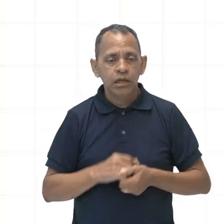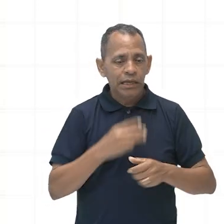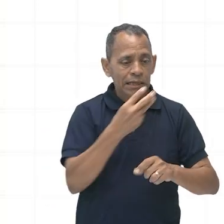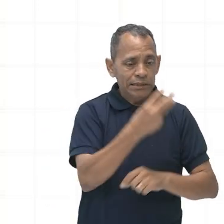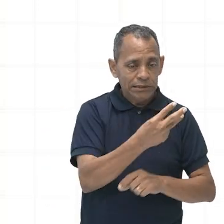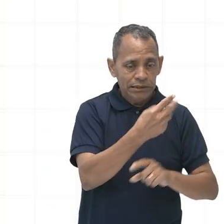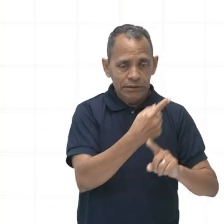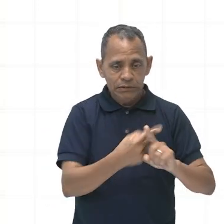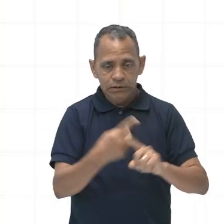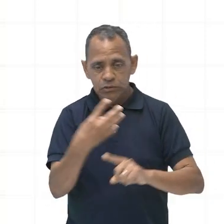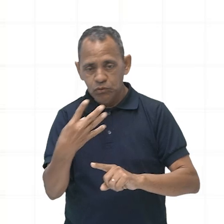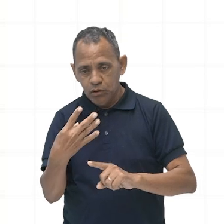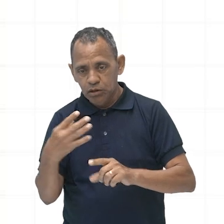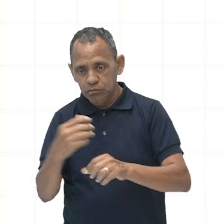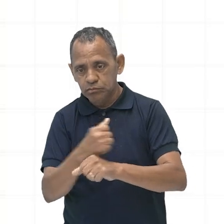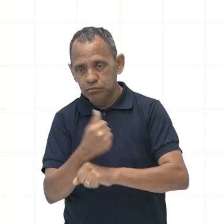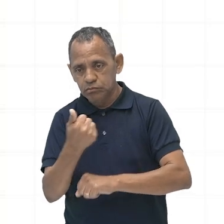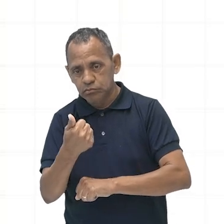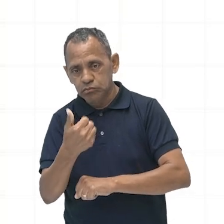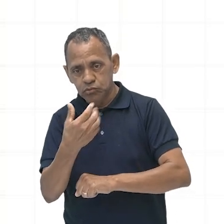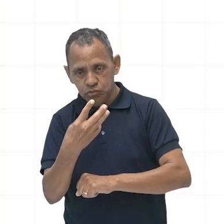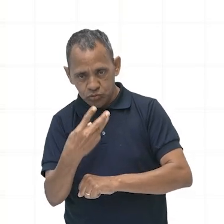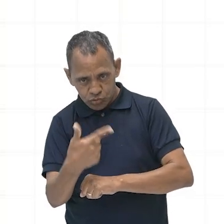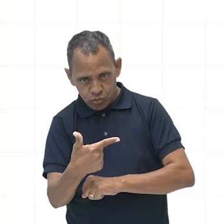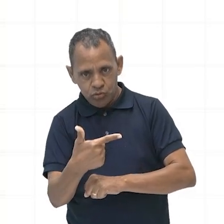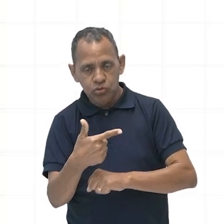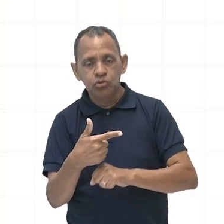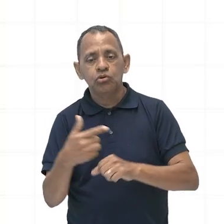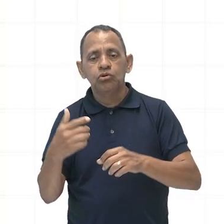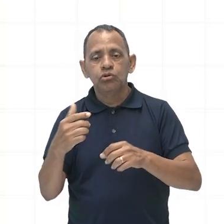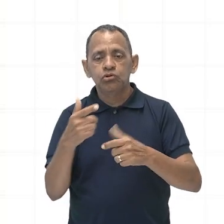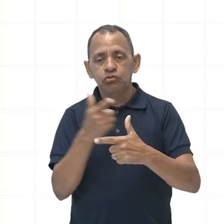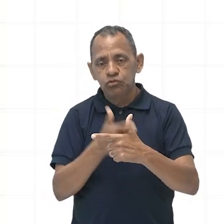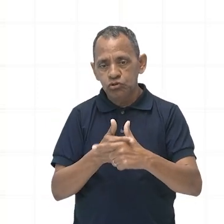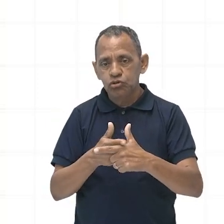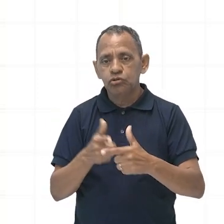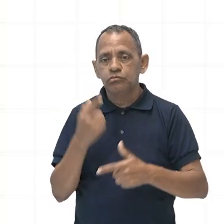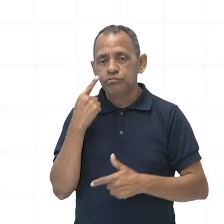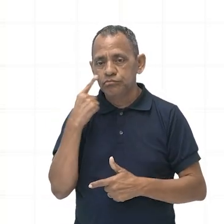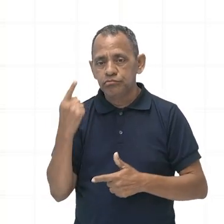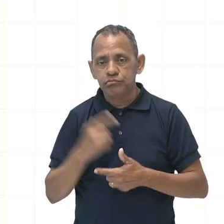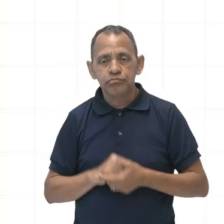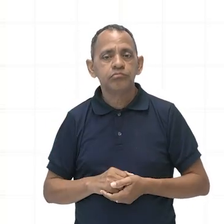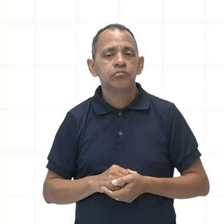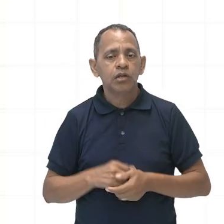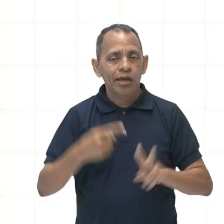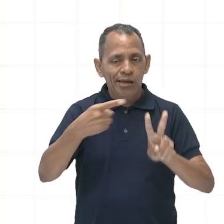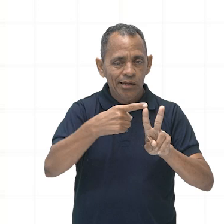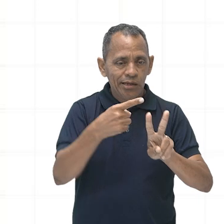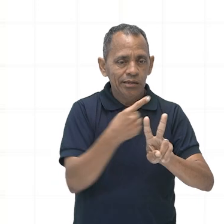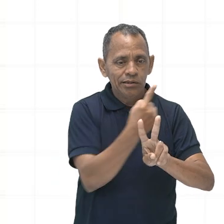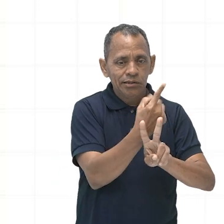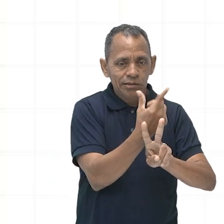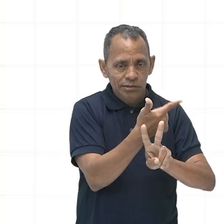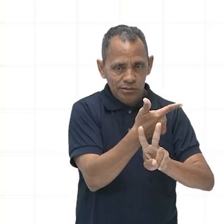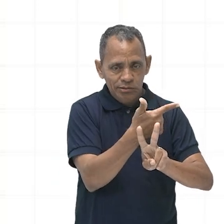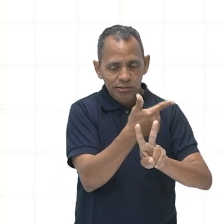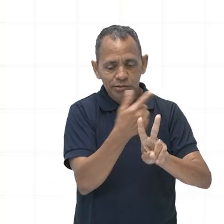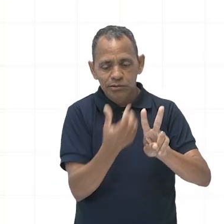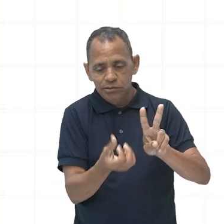dividido por 2, 6. Então, isso aqui vai ficar raiz décima segunda de 6.